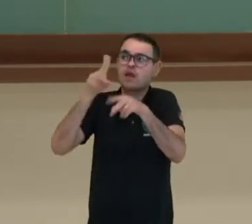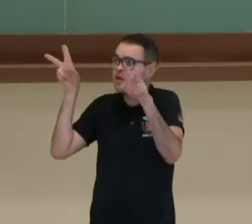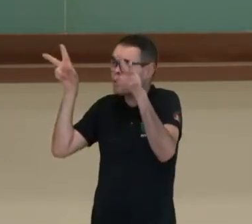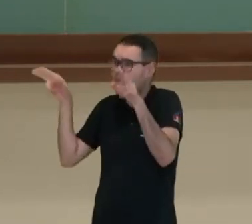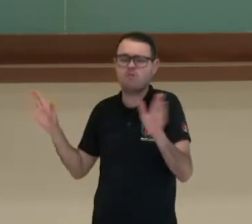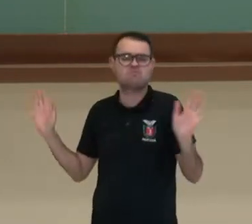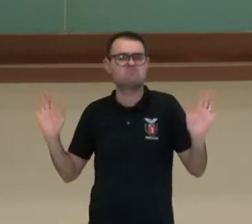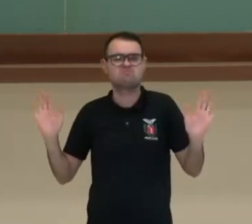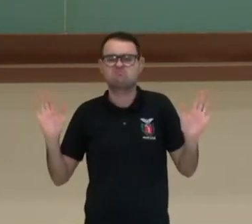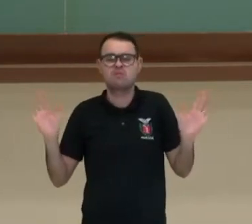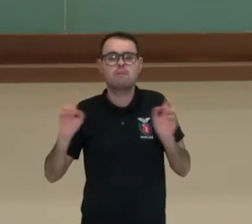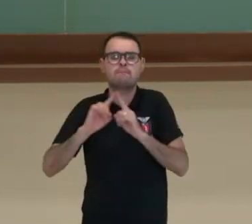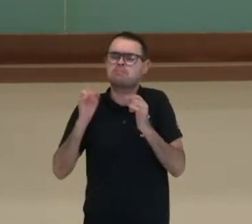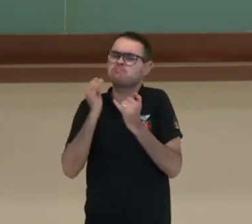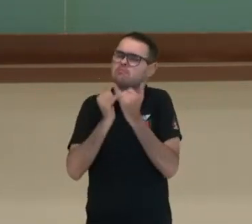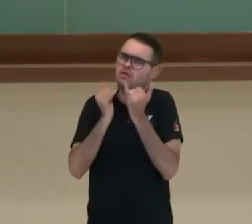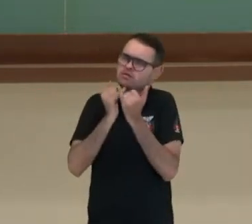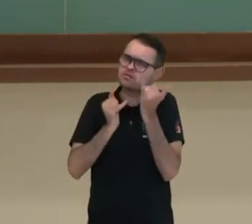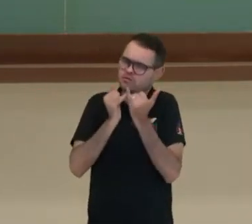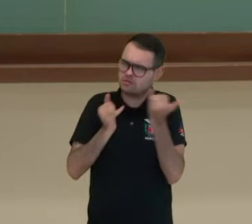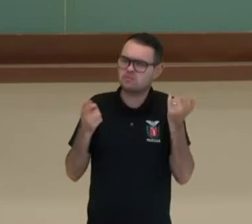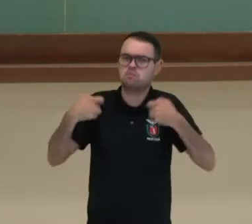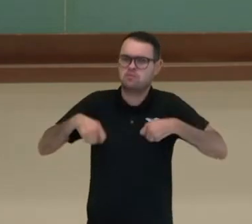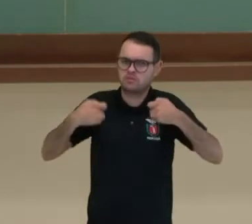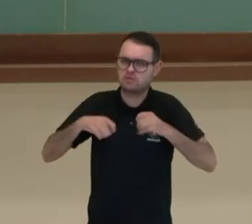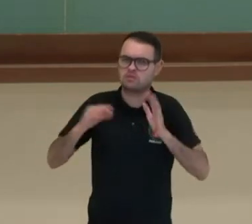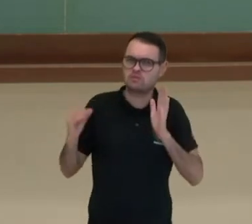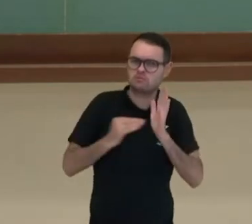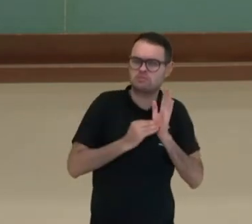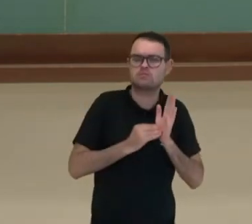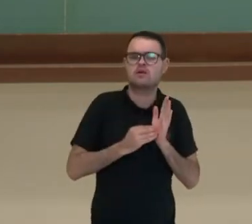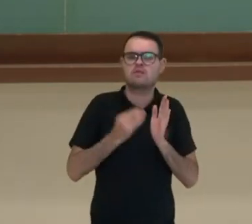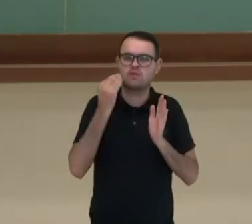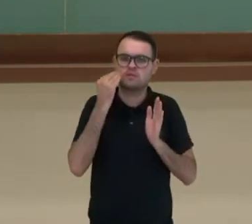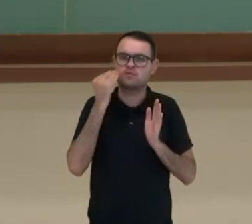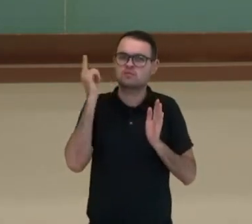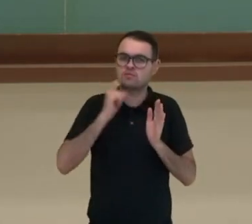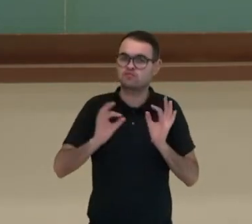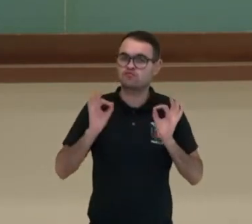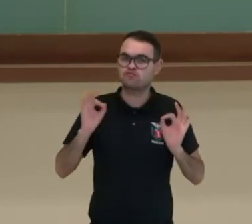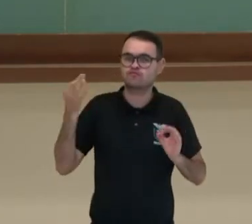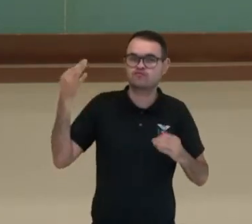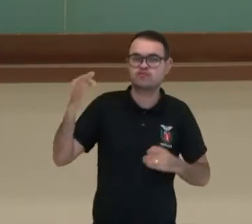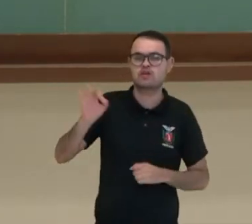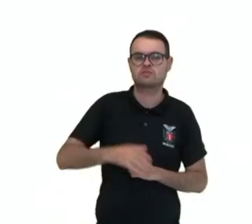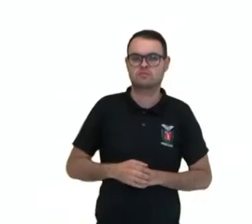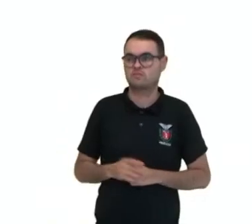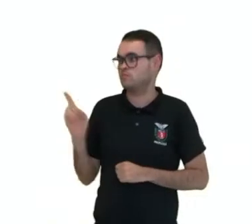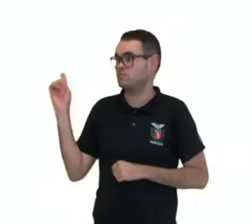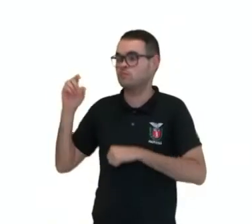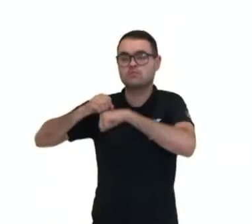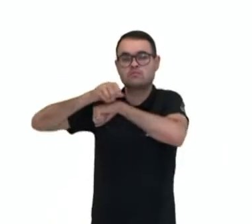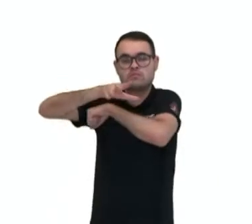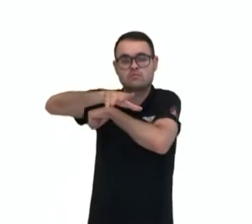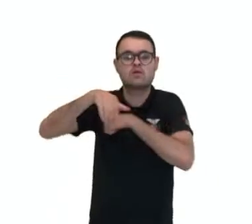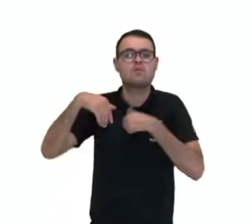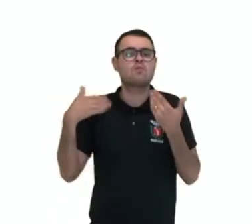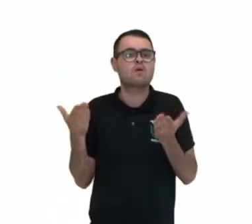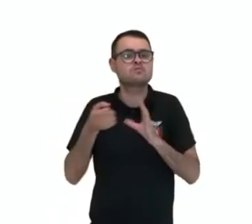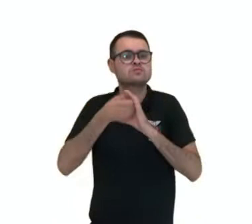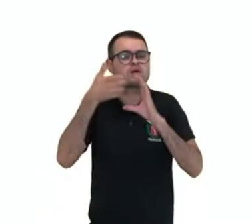igual ao meu, mas alguns elementos têm que constar neles para considerarmos correto. Então, aqui eu perguntei quais